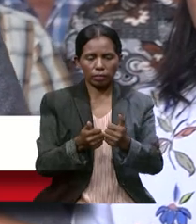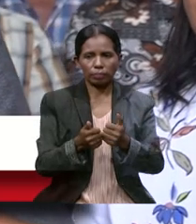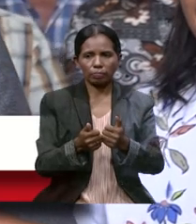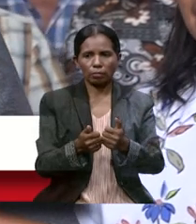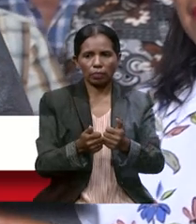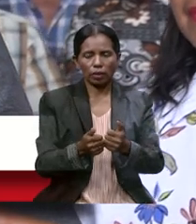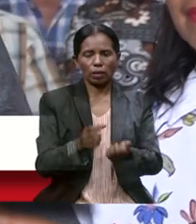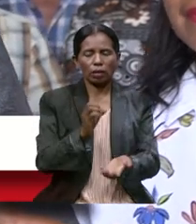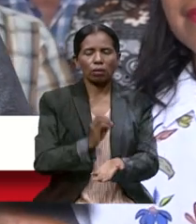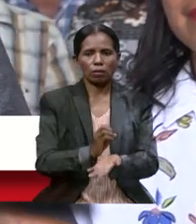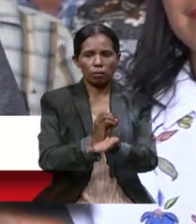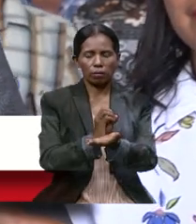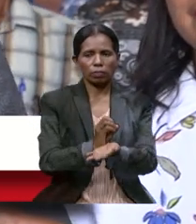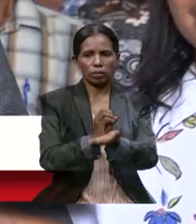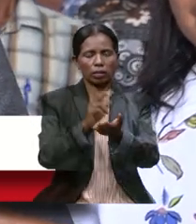raioanian